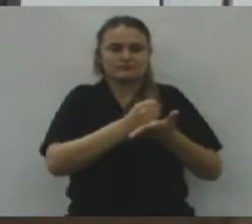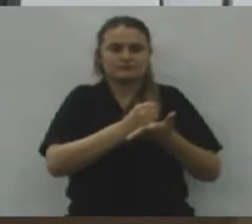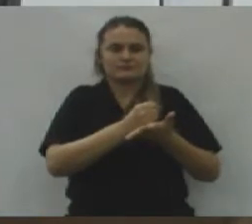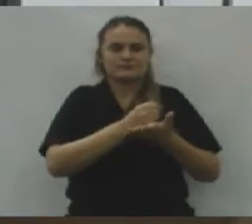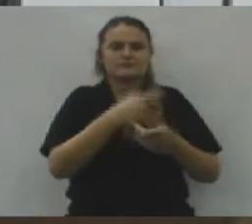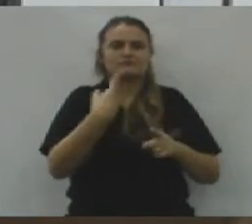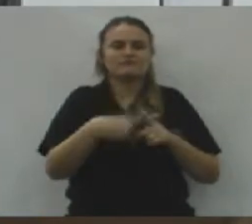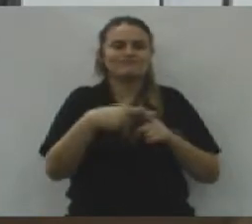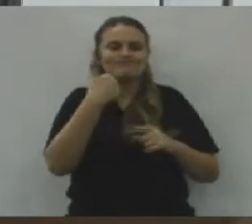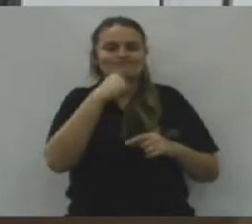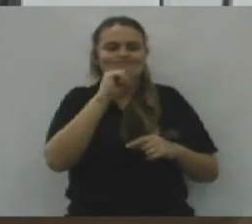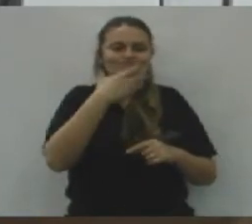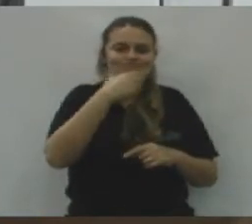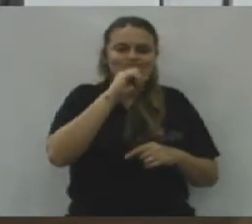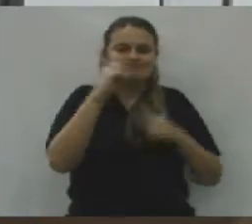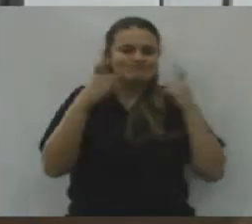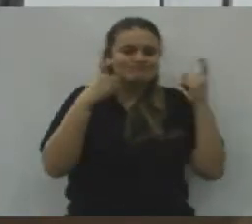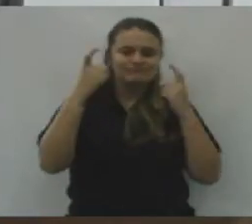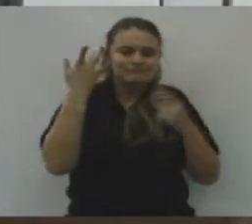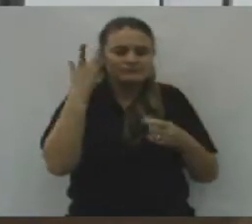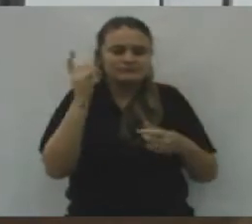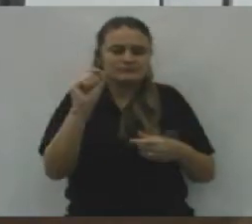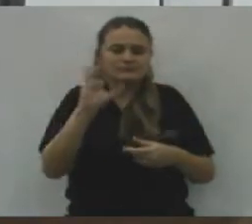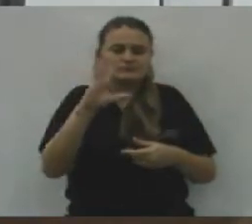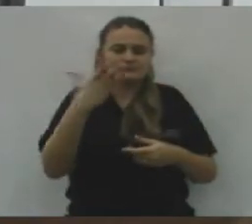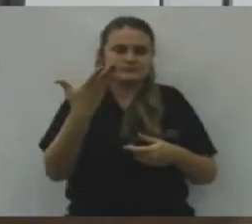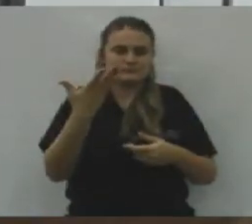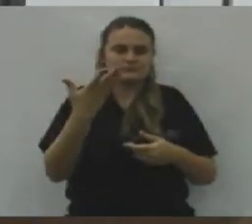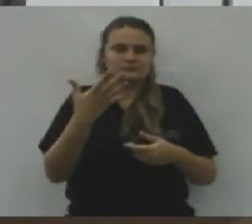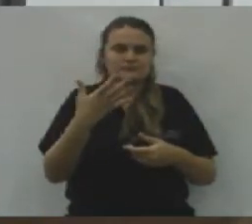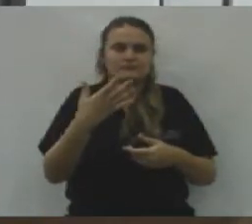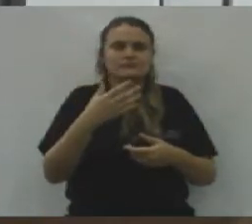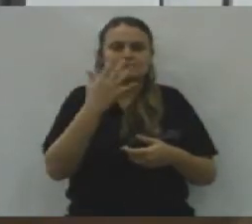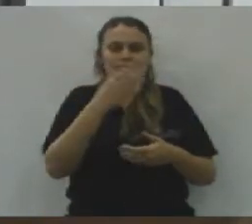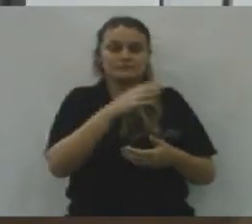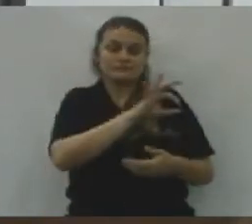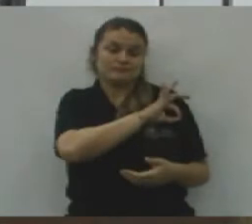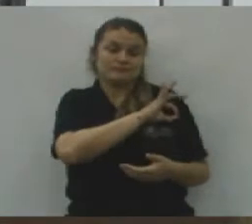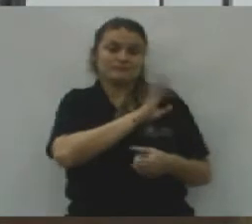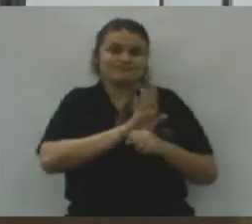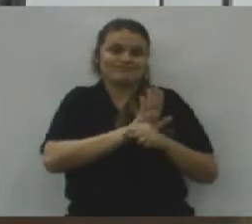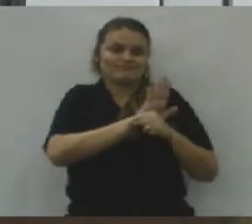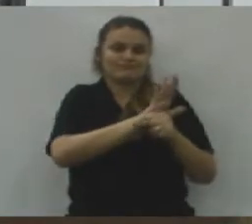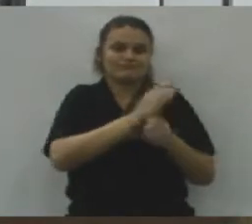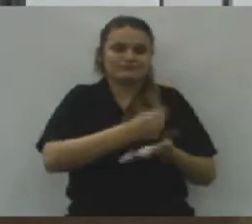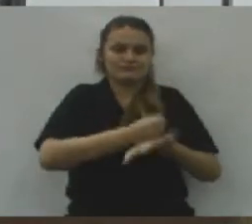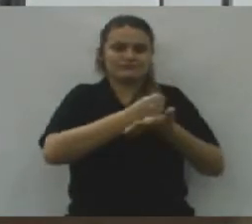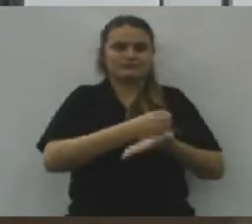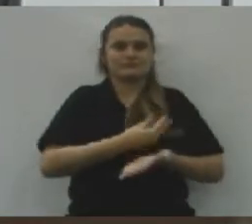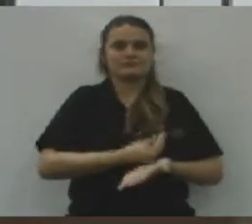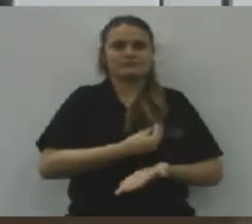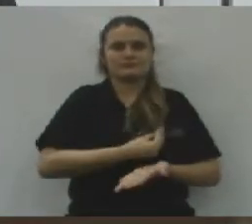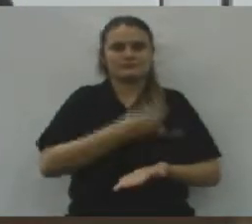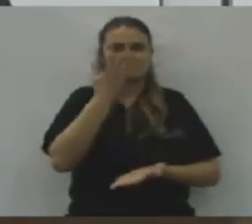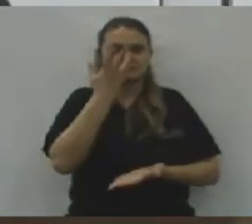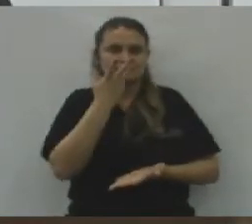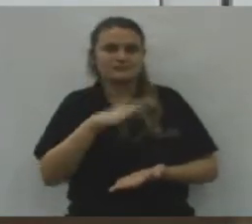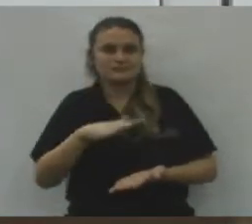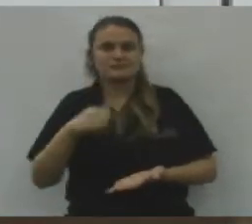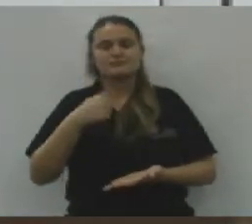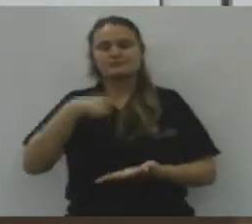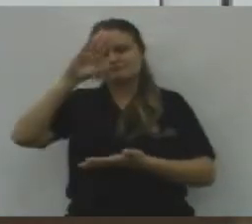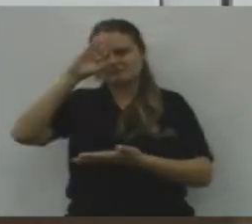socorros, porque os pais não sabiam o que fazer. Então, eu acredito que todos